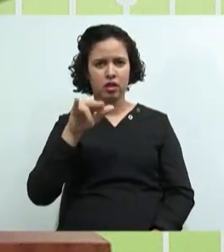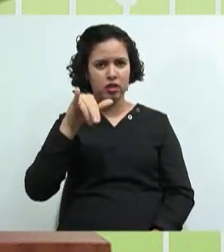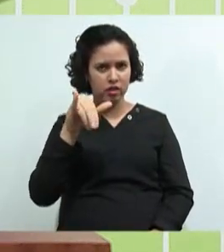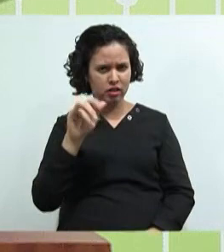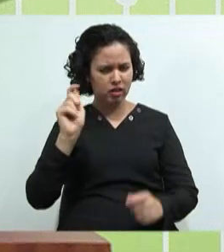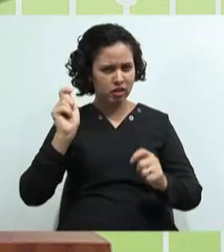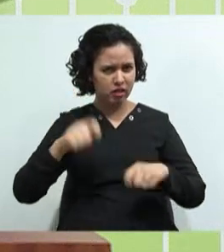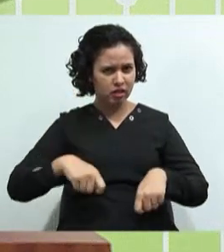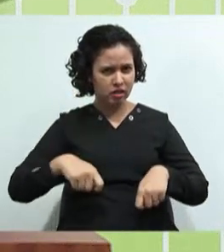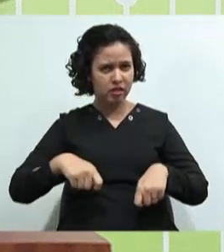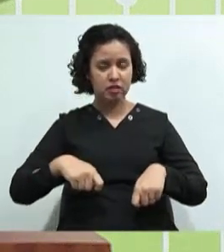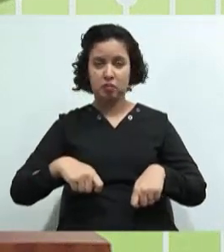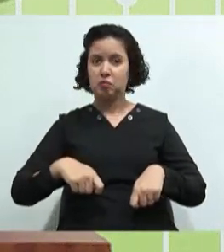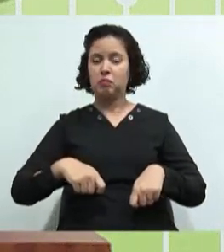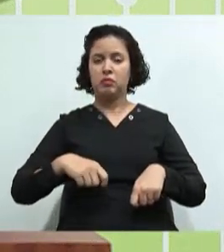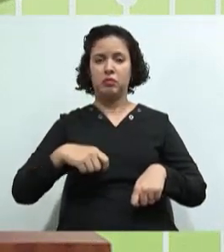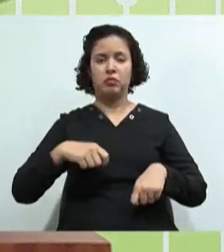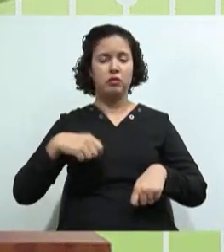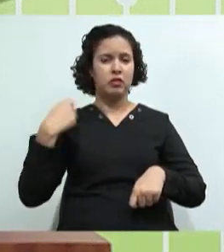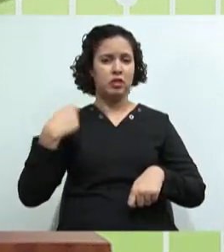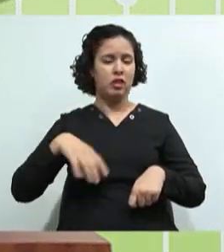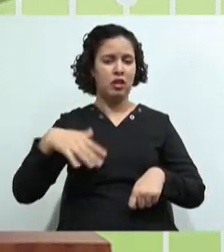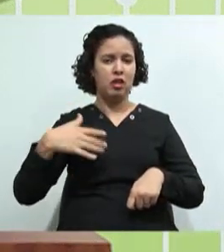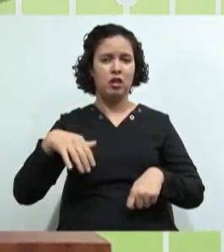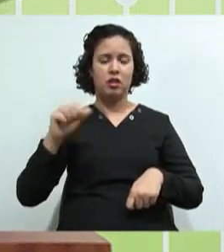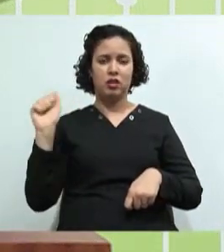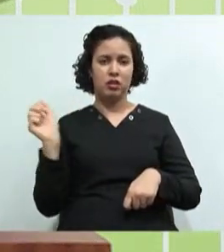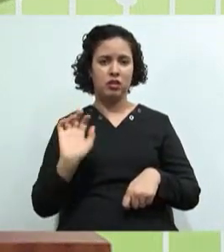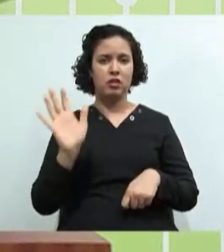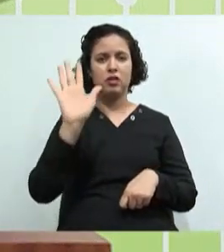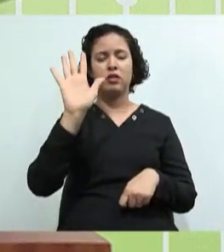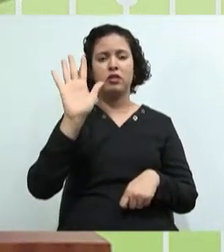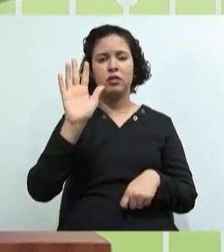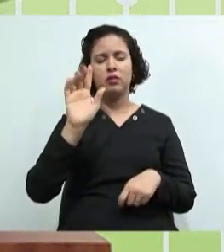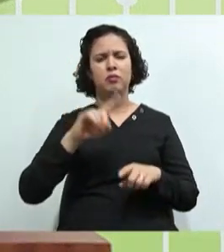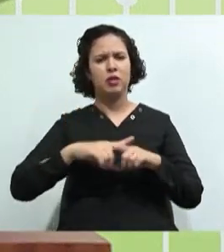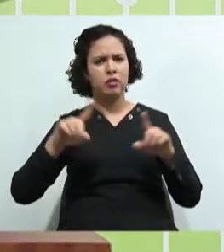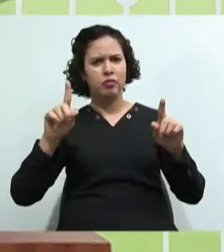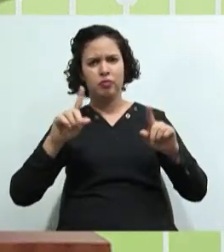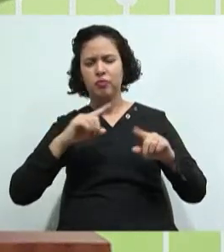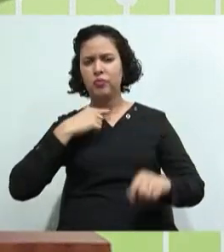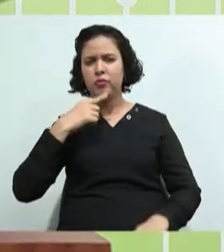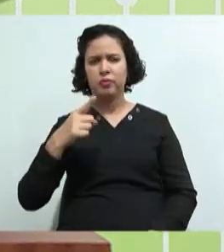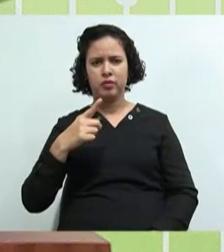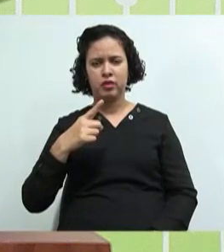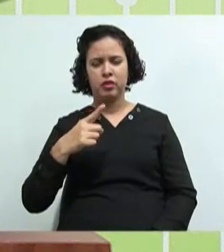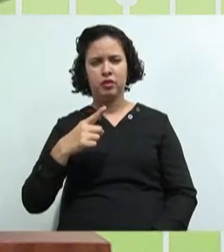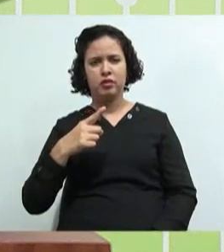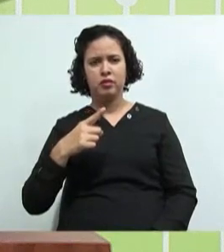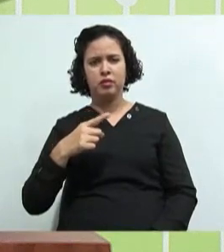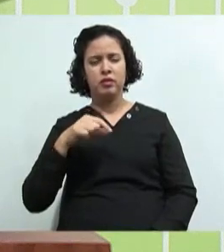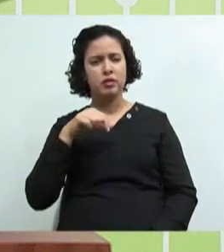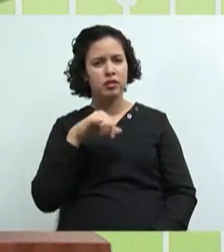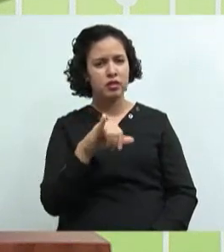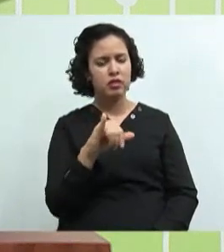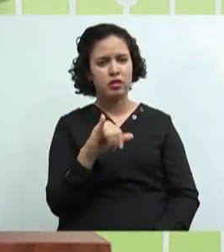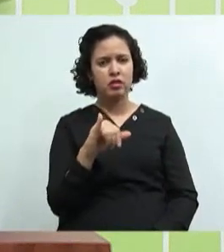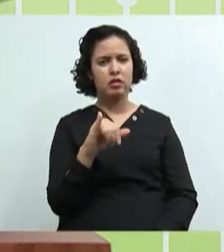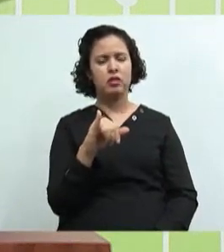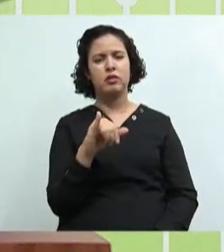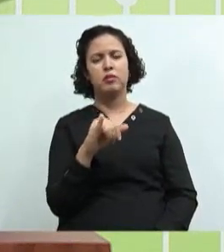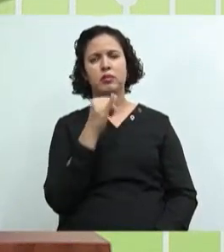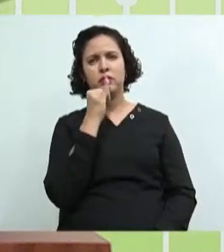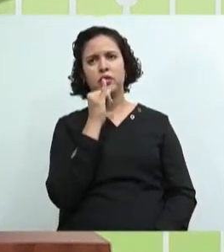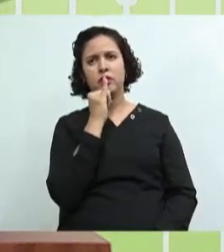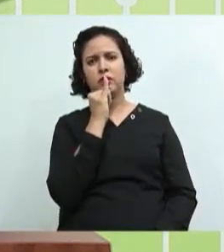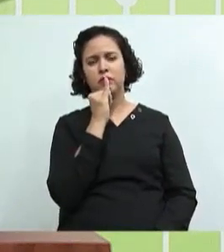Boa sorte para você. Fico feliz. Mas se você não tem condições, será que você estabeleceu uma meta de comprar uma Ferrari daqui a